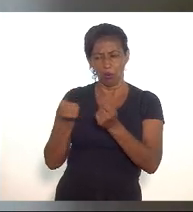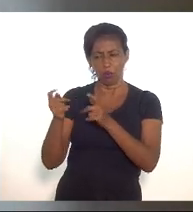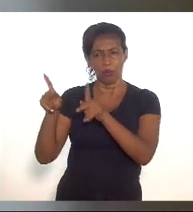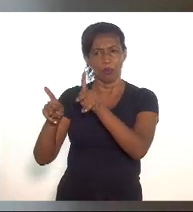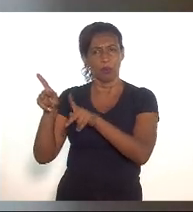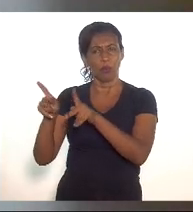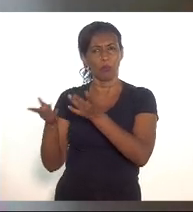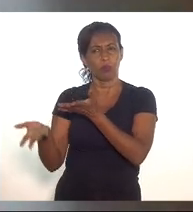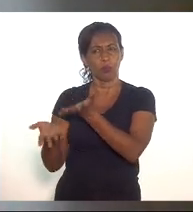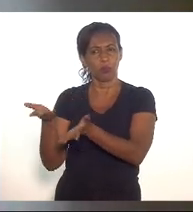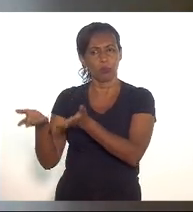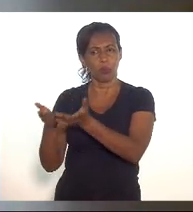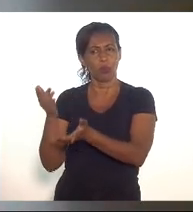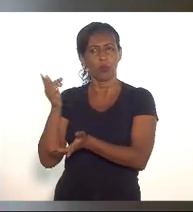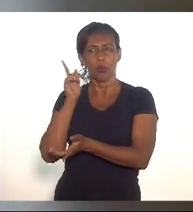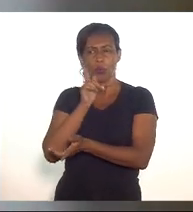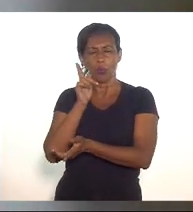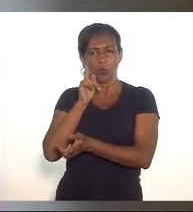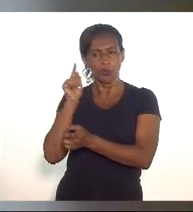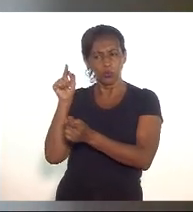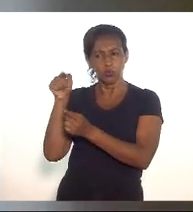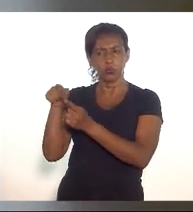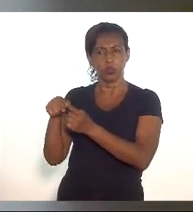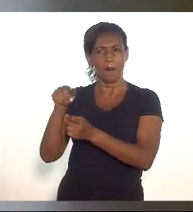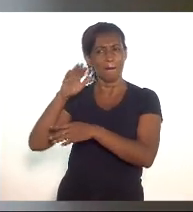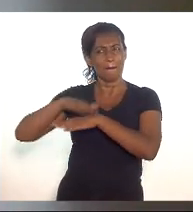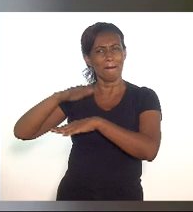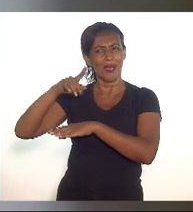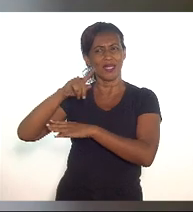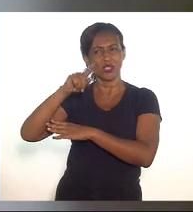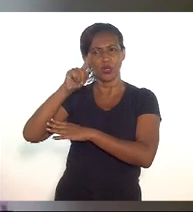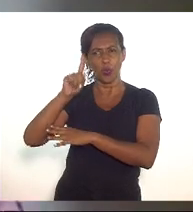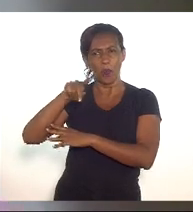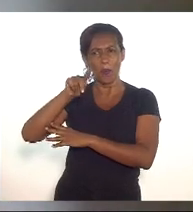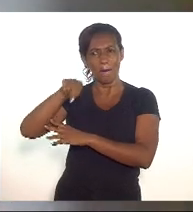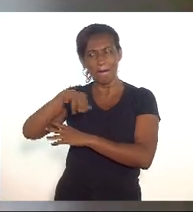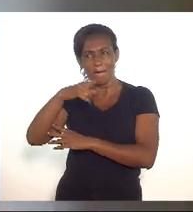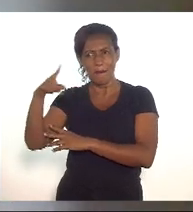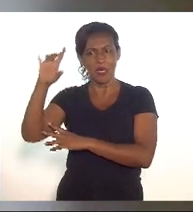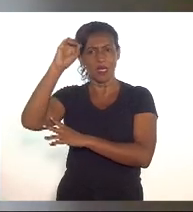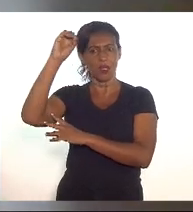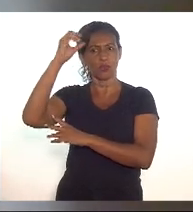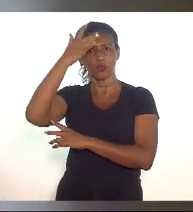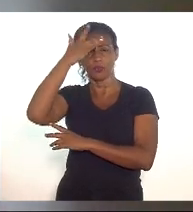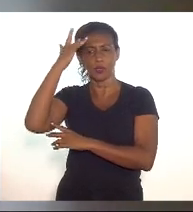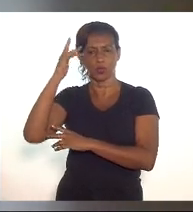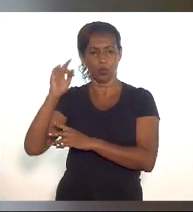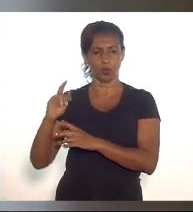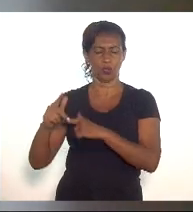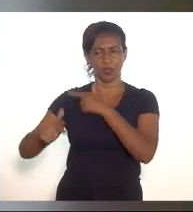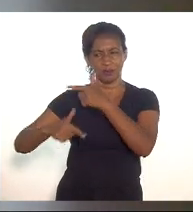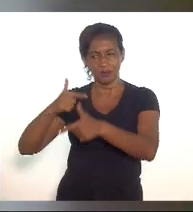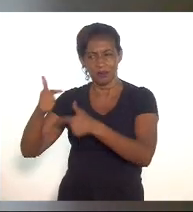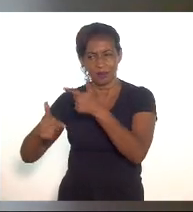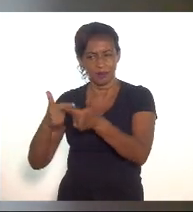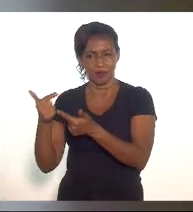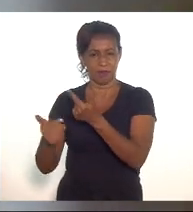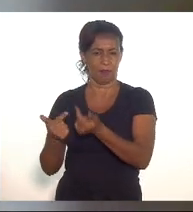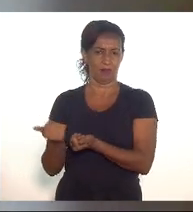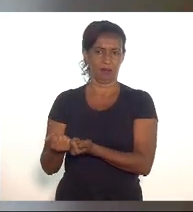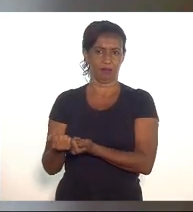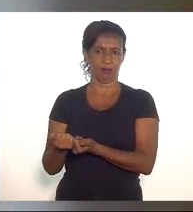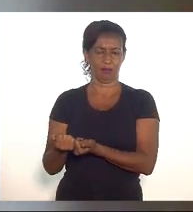hoje alcança certamente mais de 1 milhão de pessoas, direto ou indiretamente, em termos de geração de trabalho e renda. Por isso é